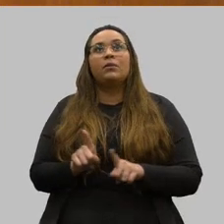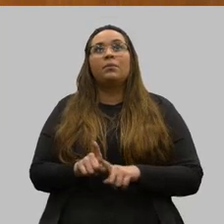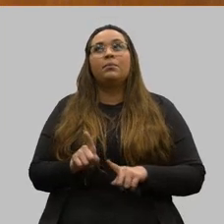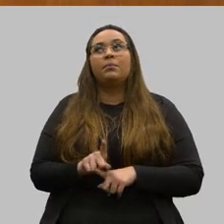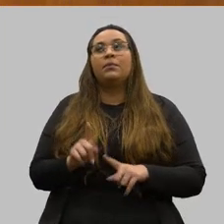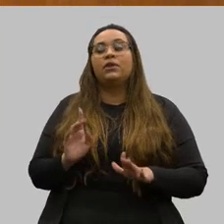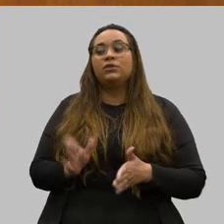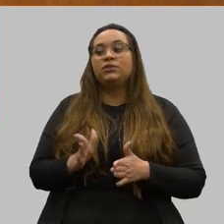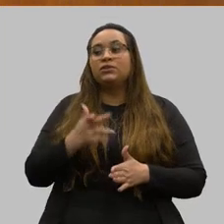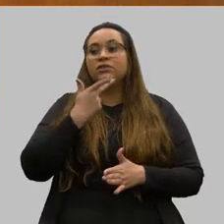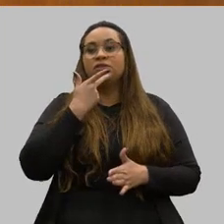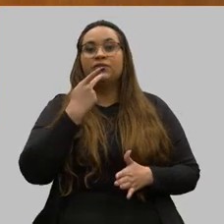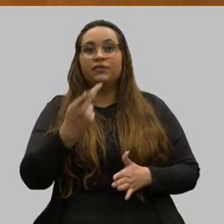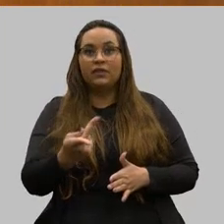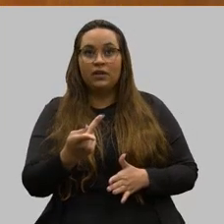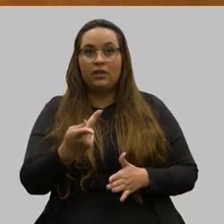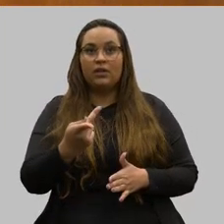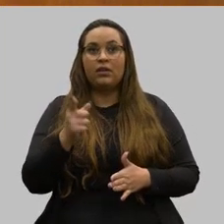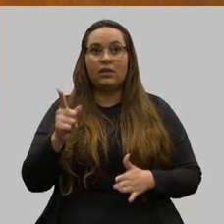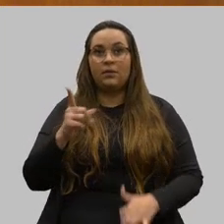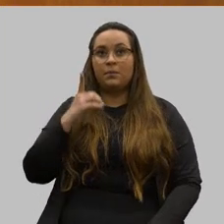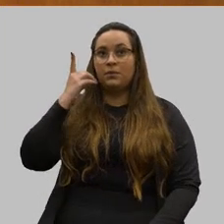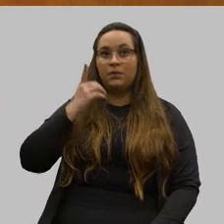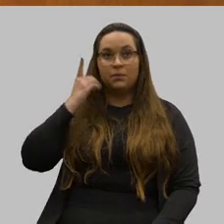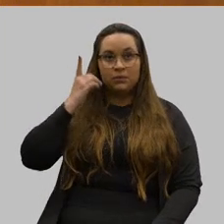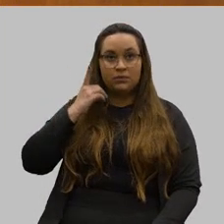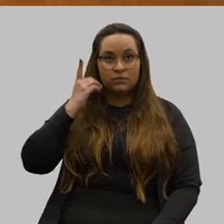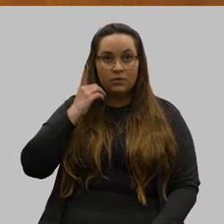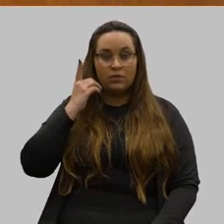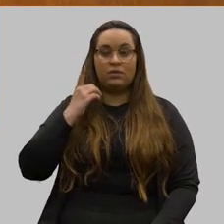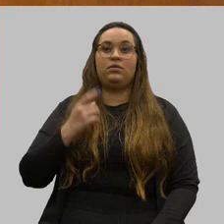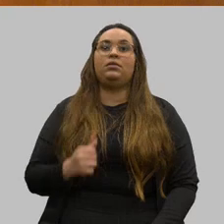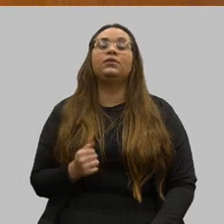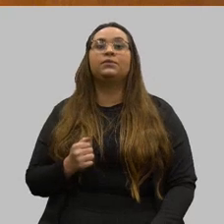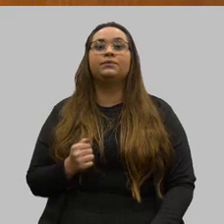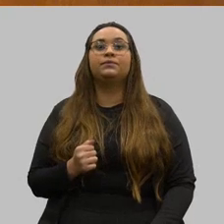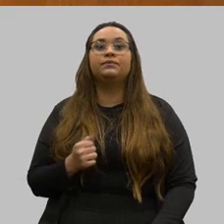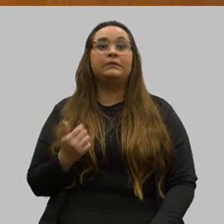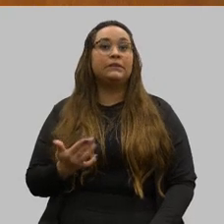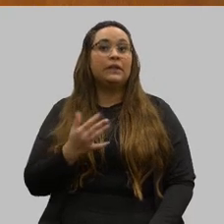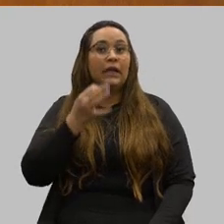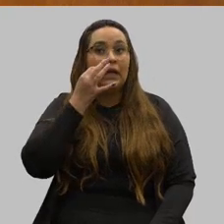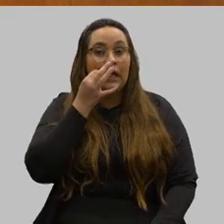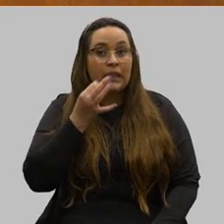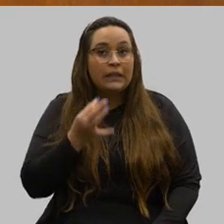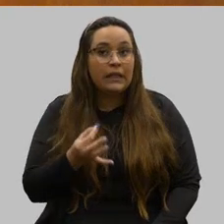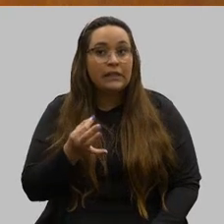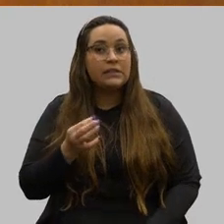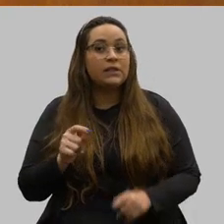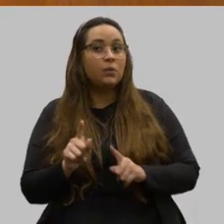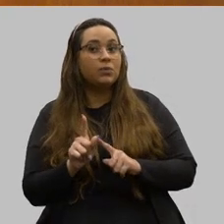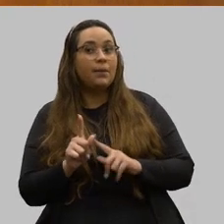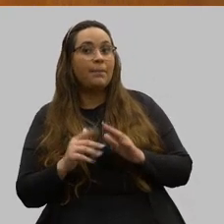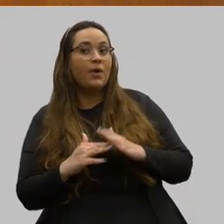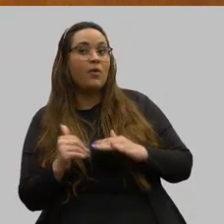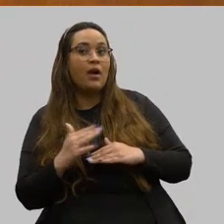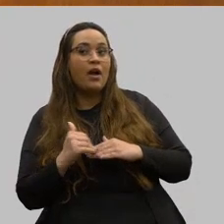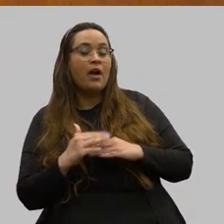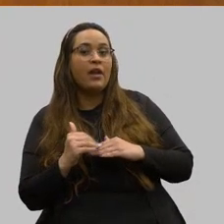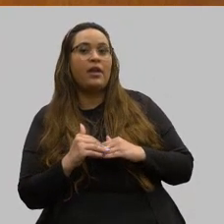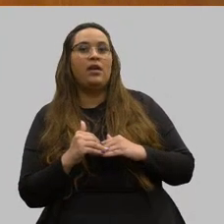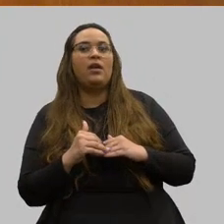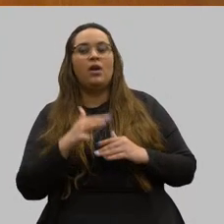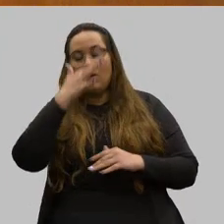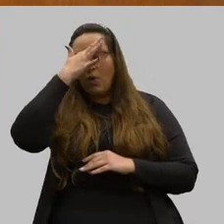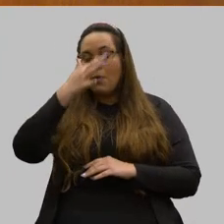disse aqui para o deputado laviola a a atenção e o carinho e a compreensão